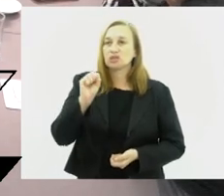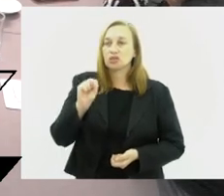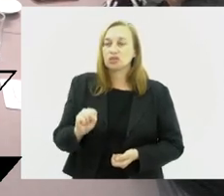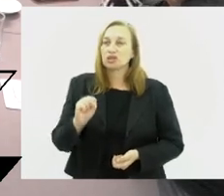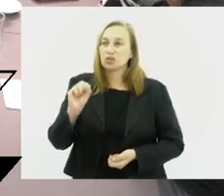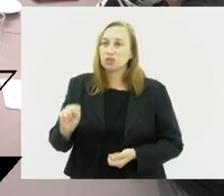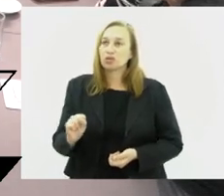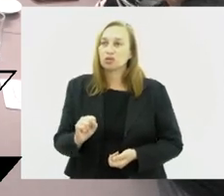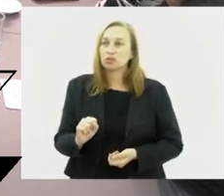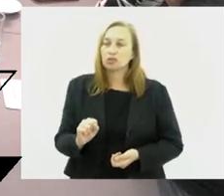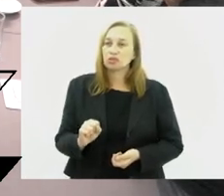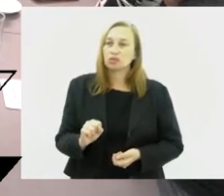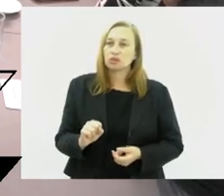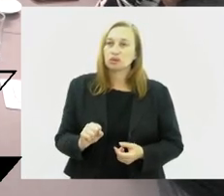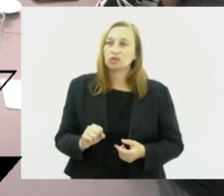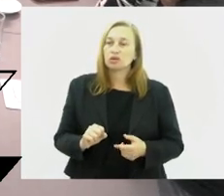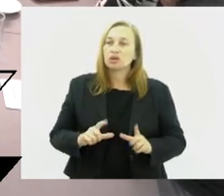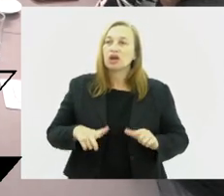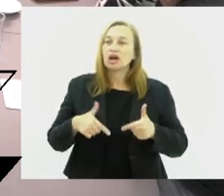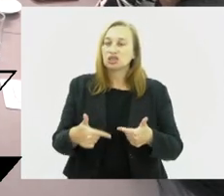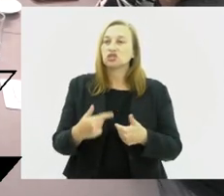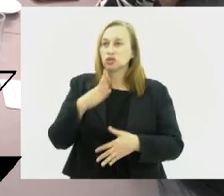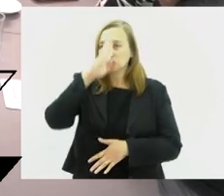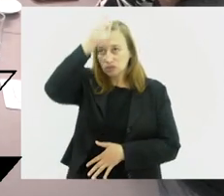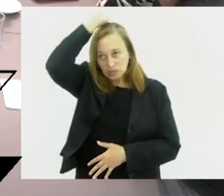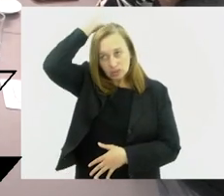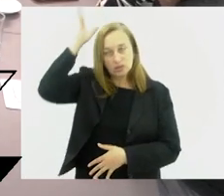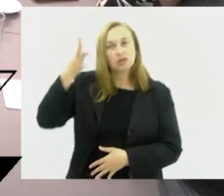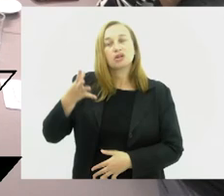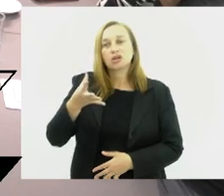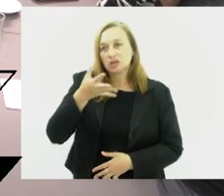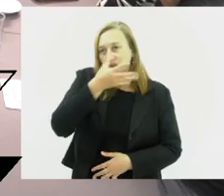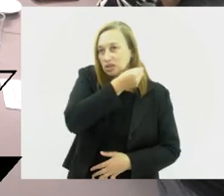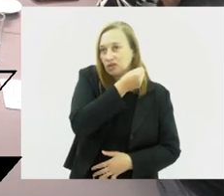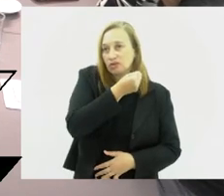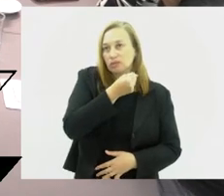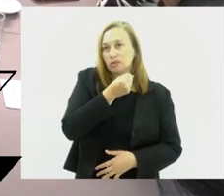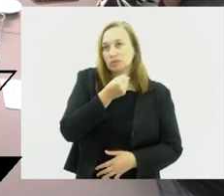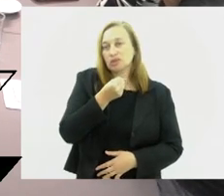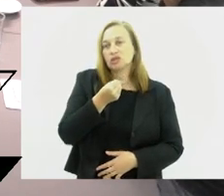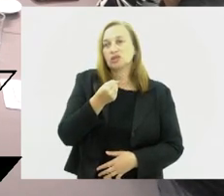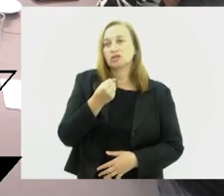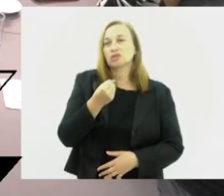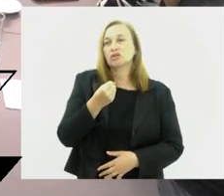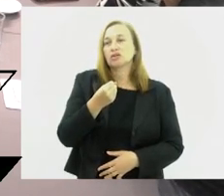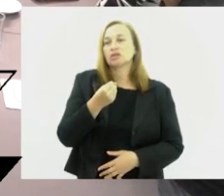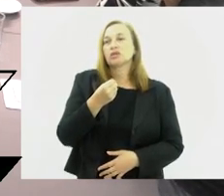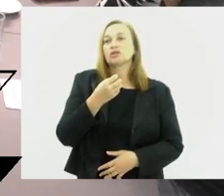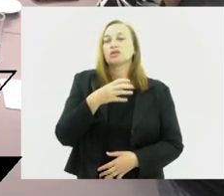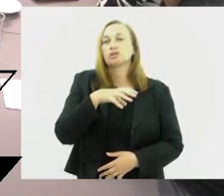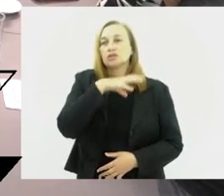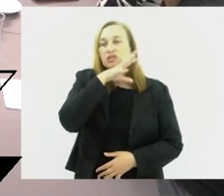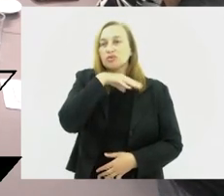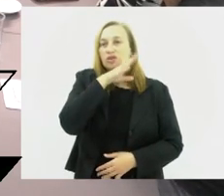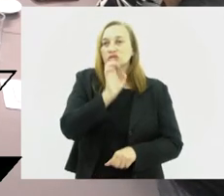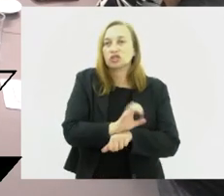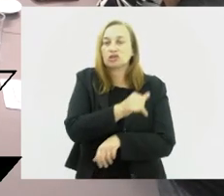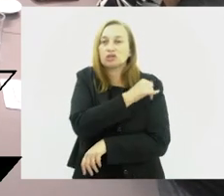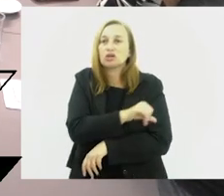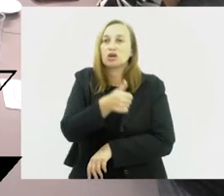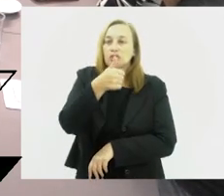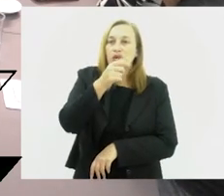1.888 atuações do Corpo de Bombeiros em salvamento e captura de animais no estado do Rio. Desses